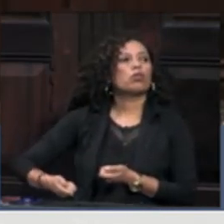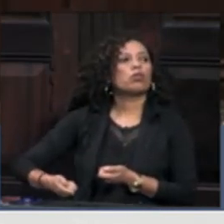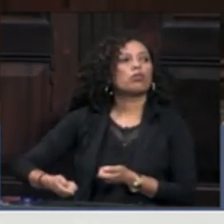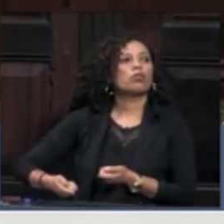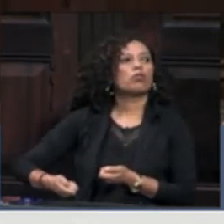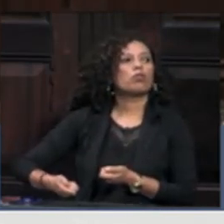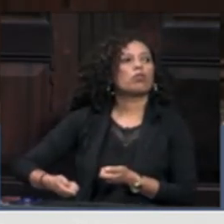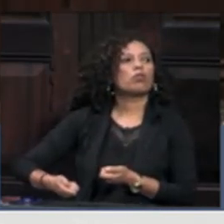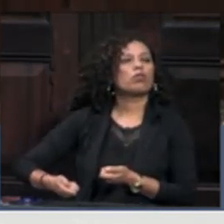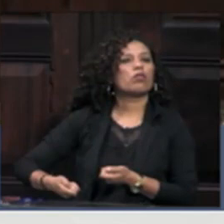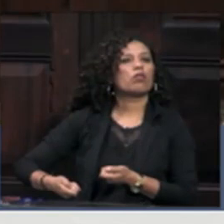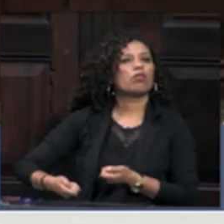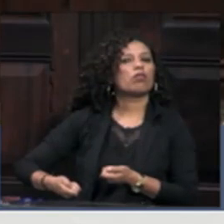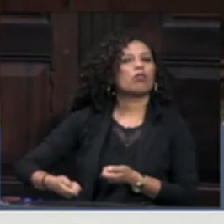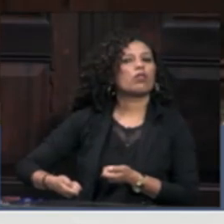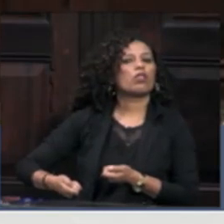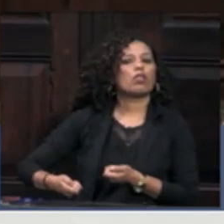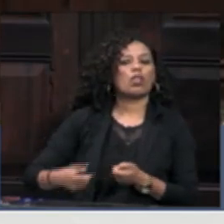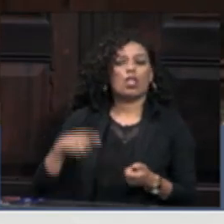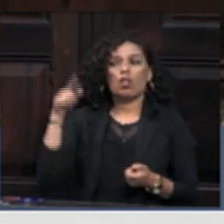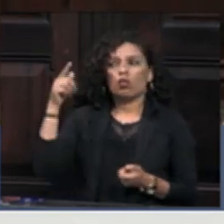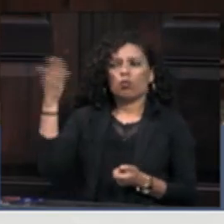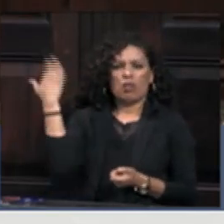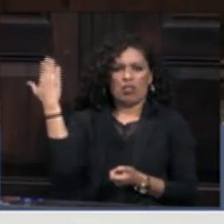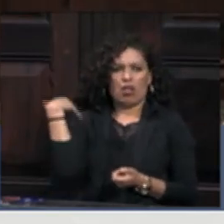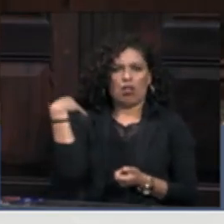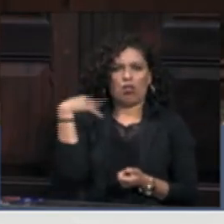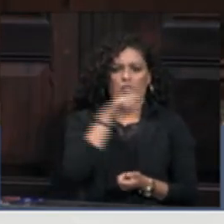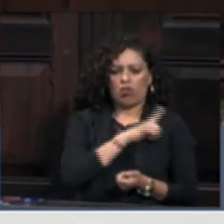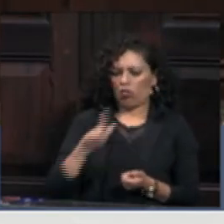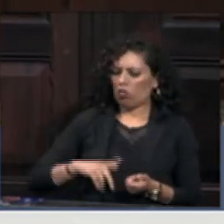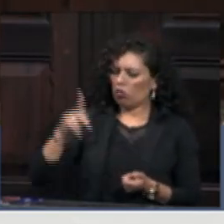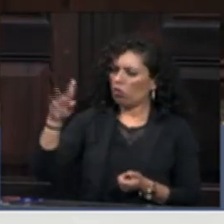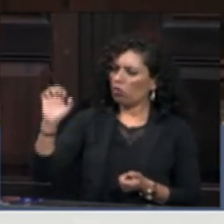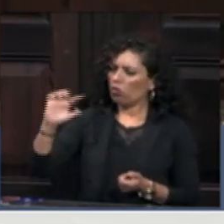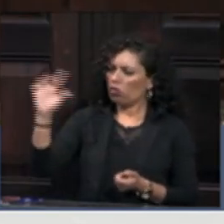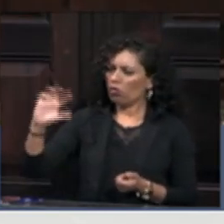agora não está mais em exercício. Mas esta casa,